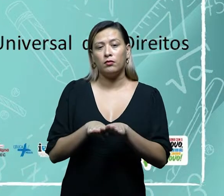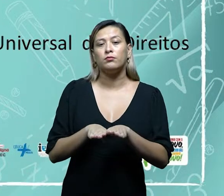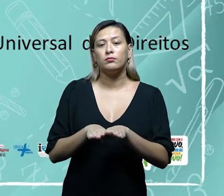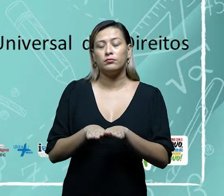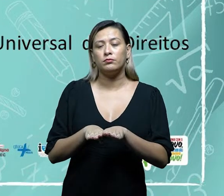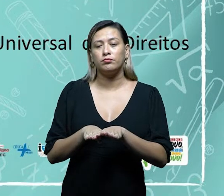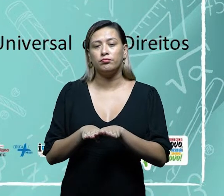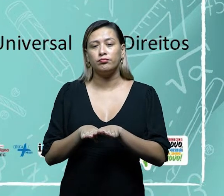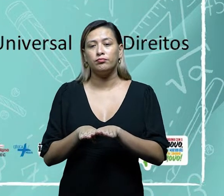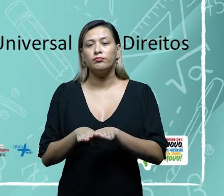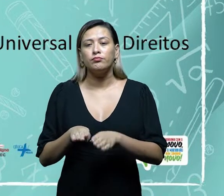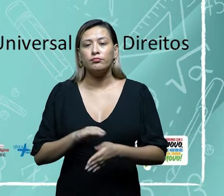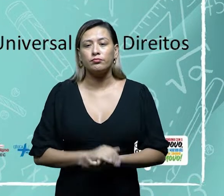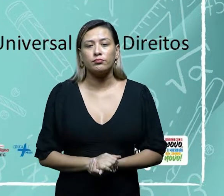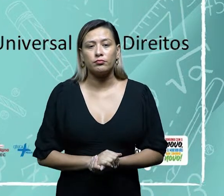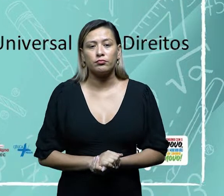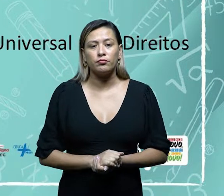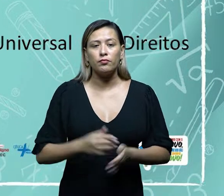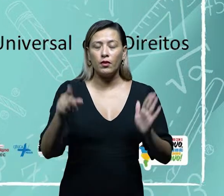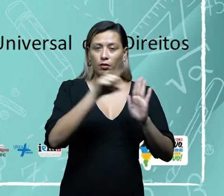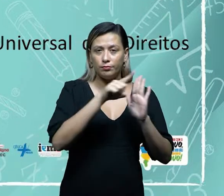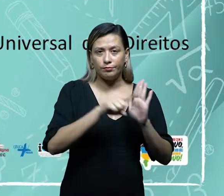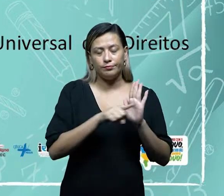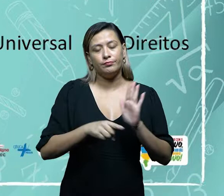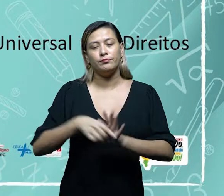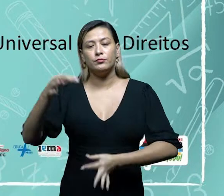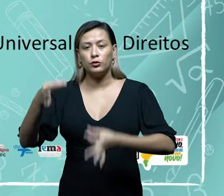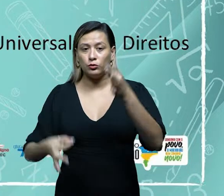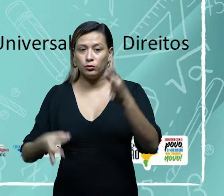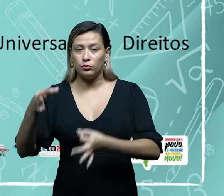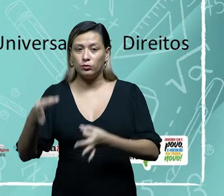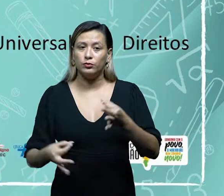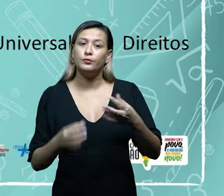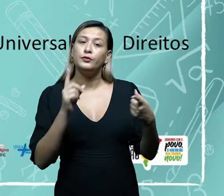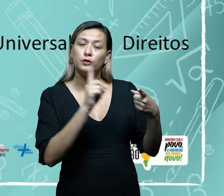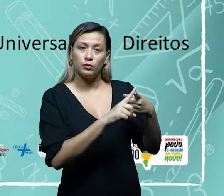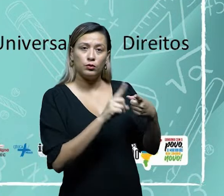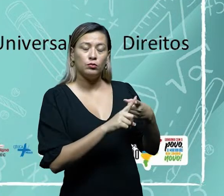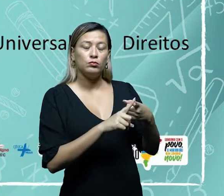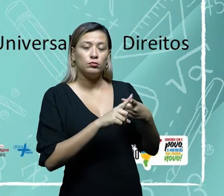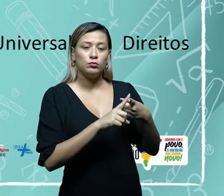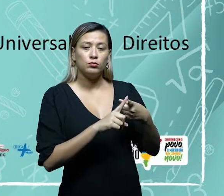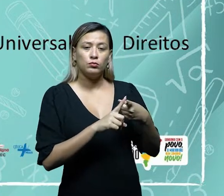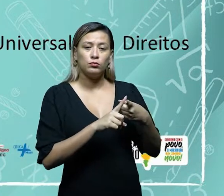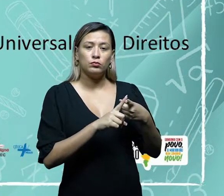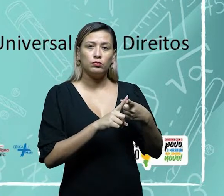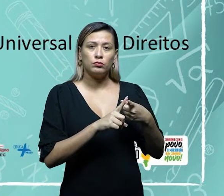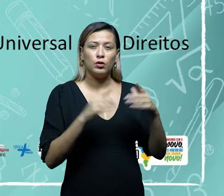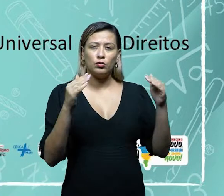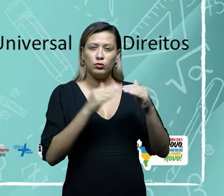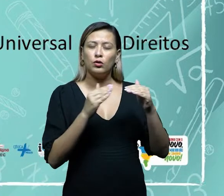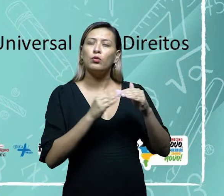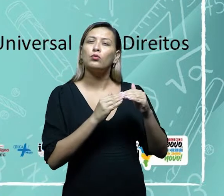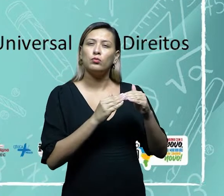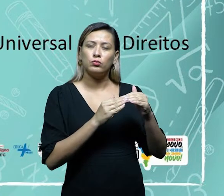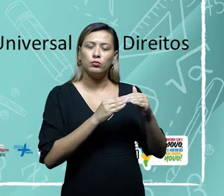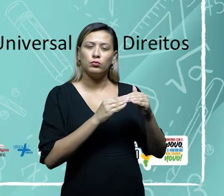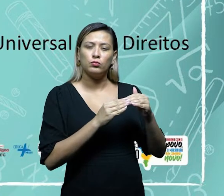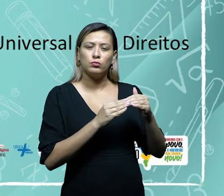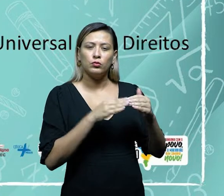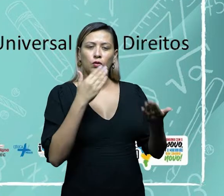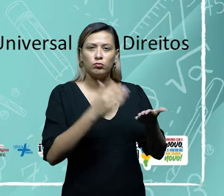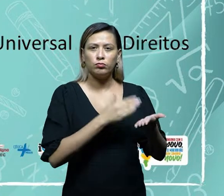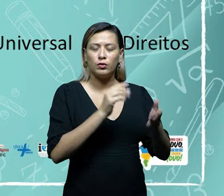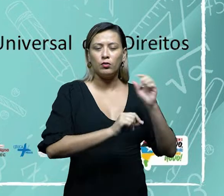fato, jurídico. A gente pode ter aí como plano histórico, de acordo com o nosso material, o término da Segunda